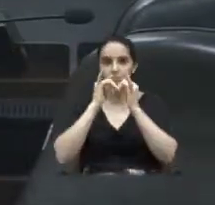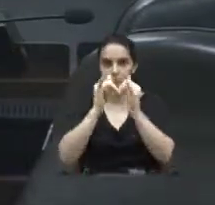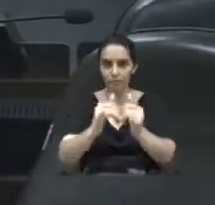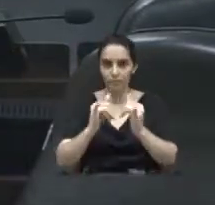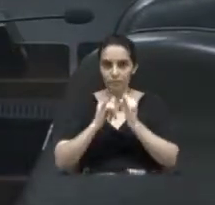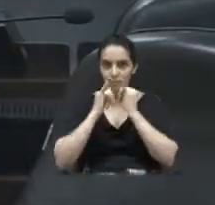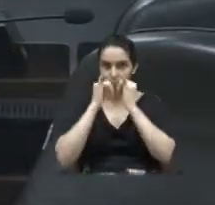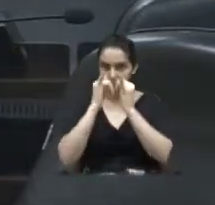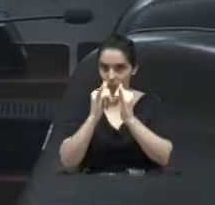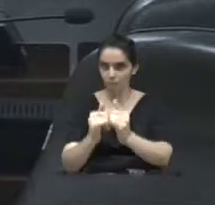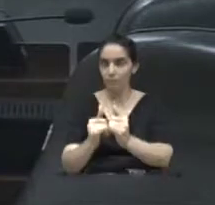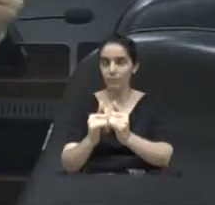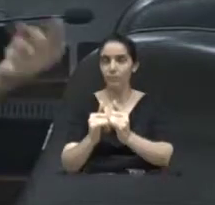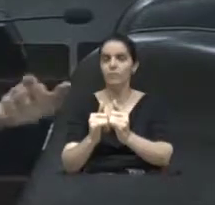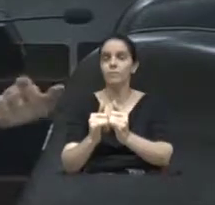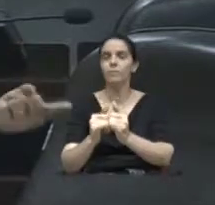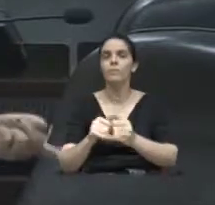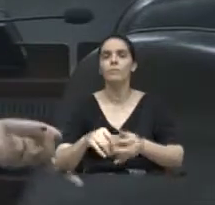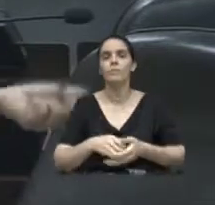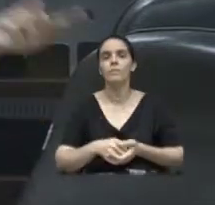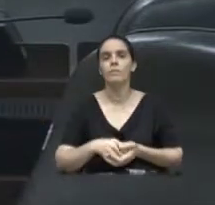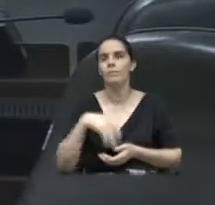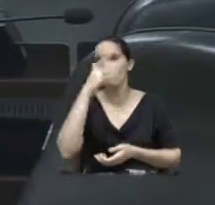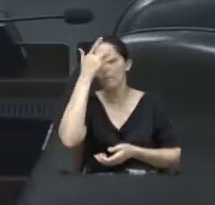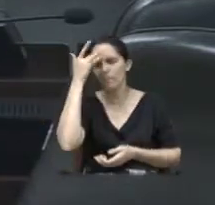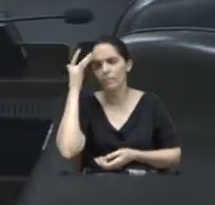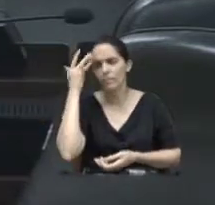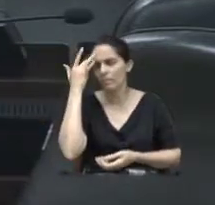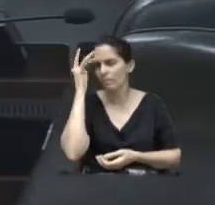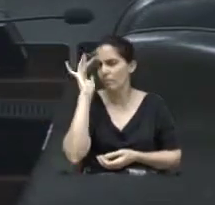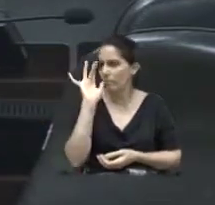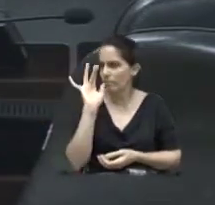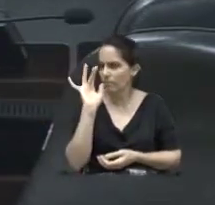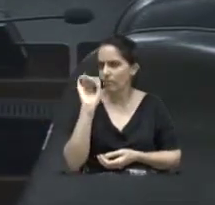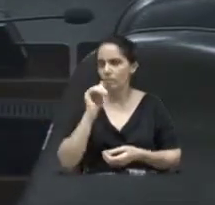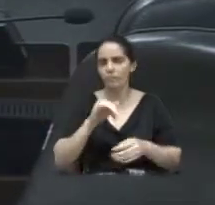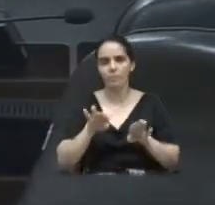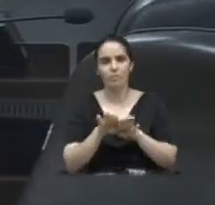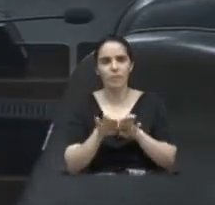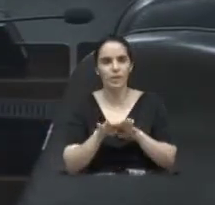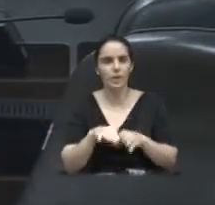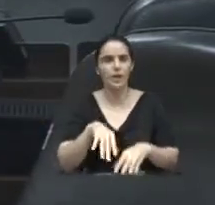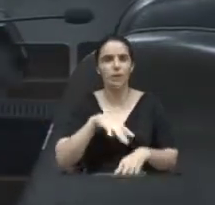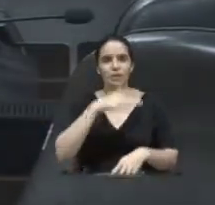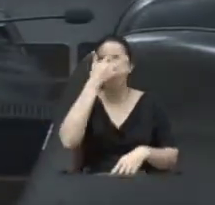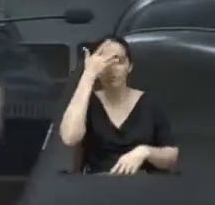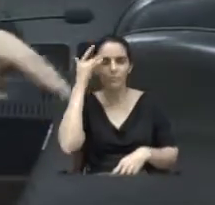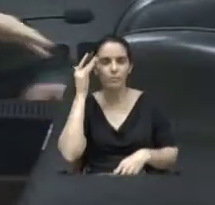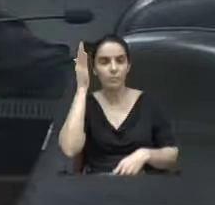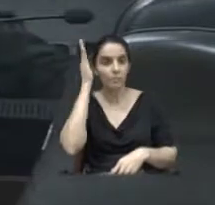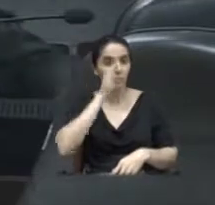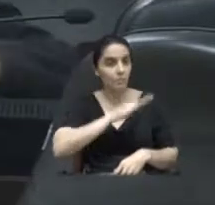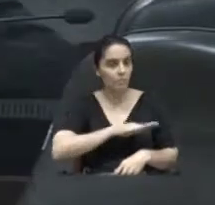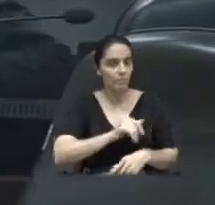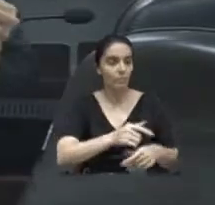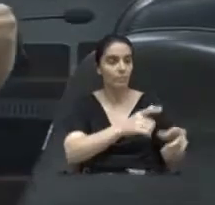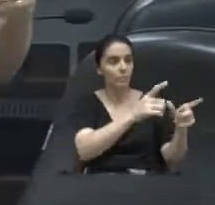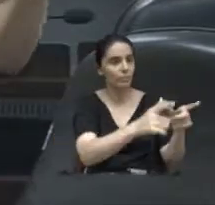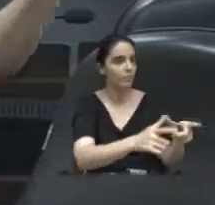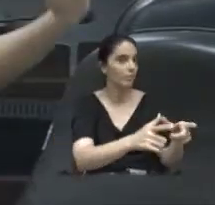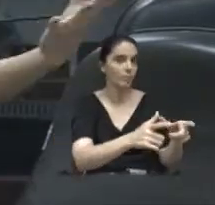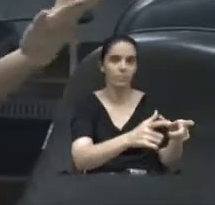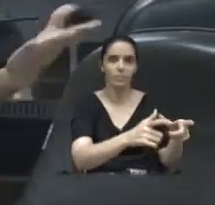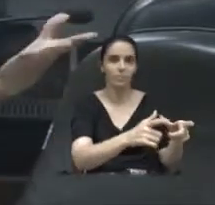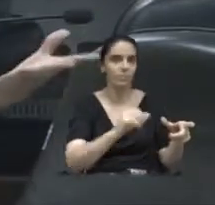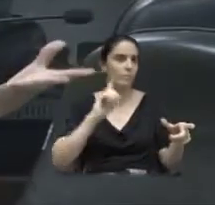redes sociais, algumas por desinformação e outras por malícia e maldade, aquela área lá não vai ser